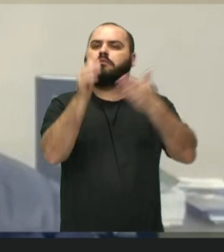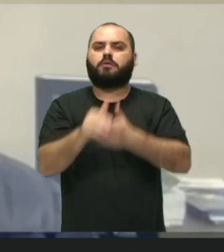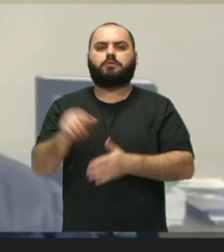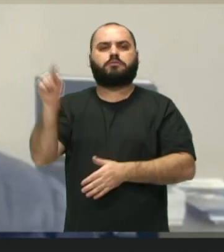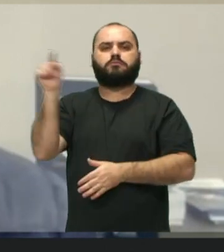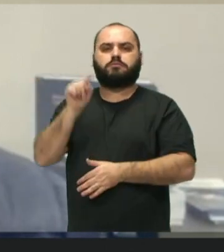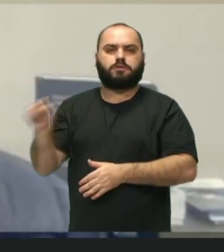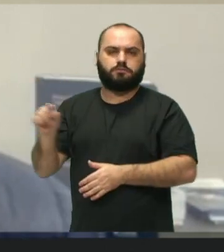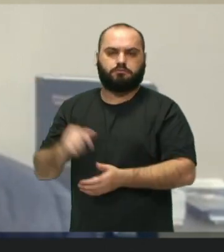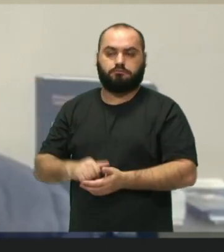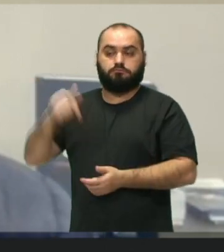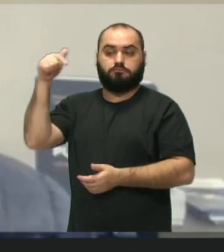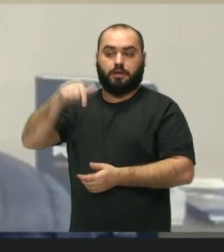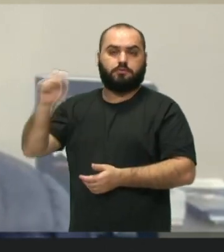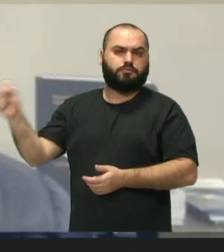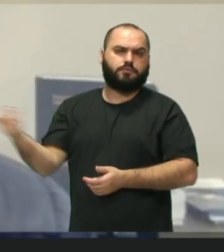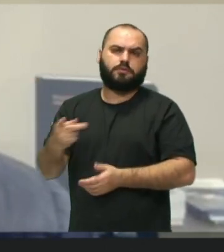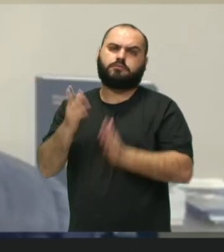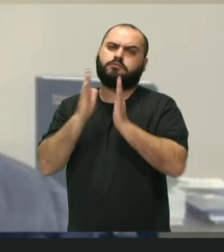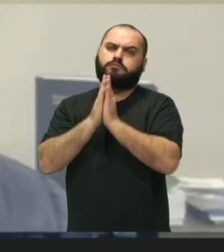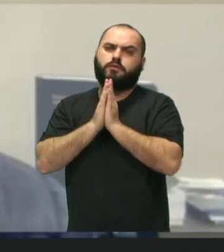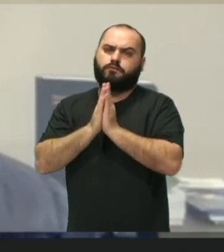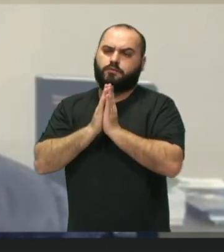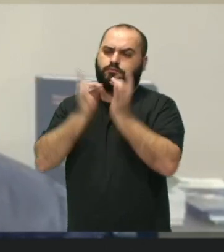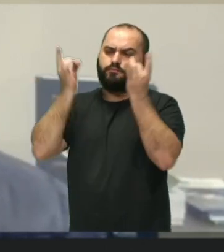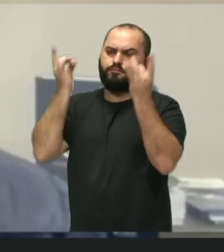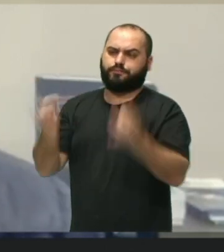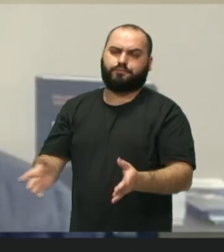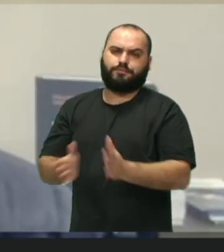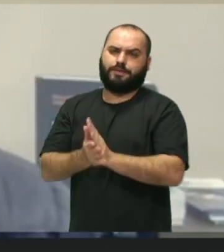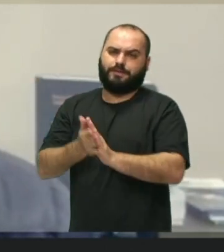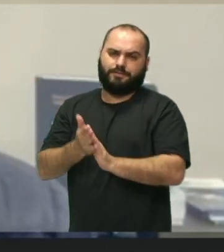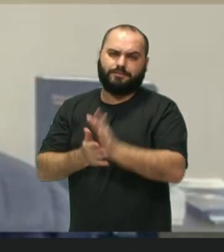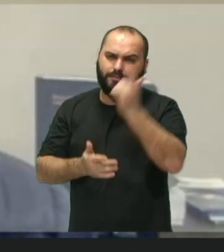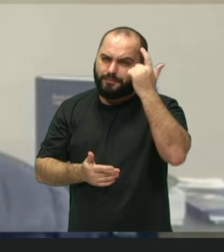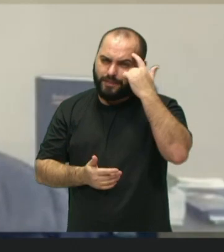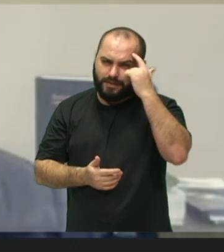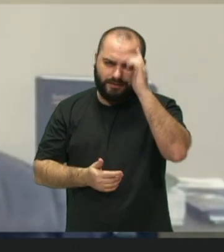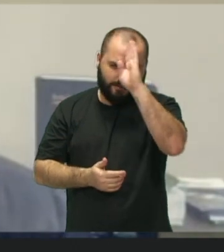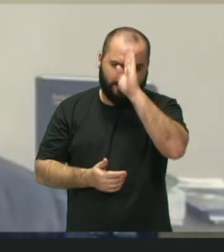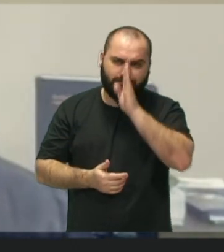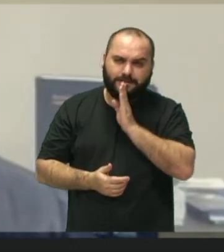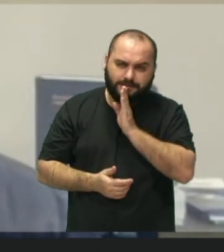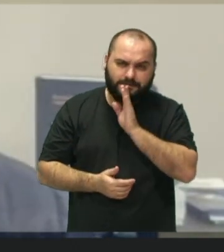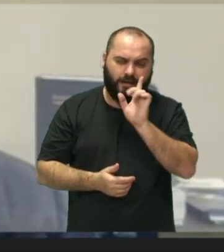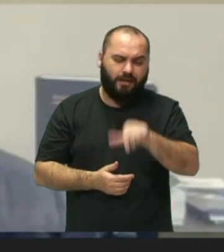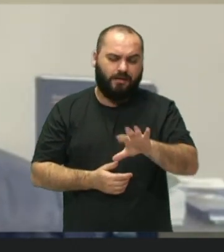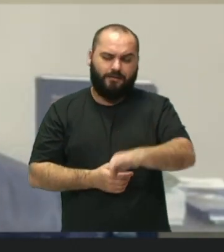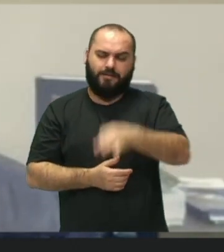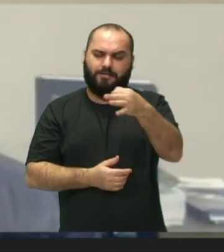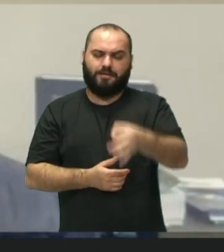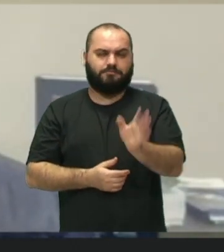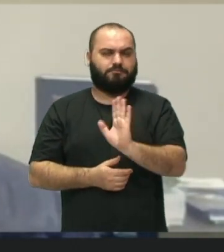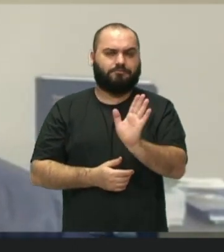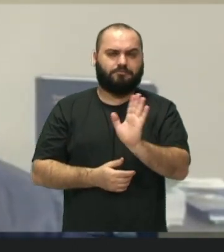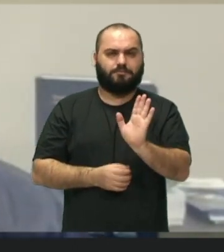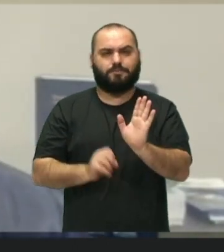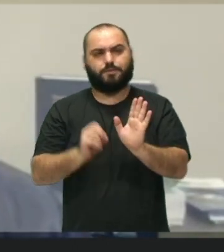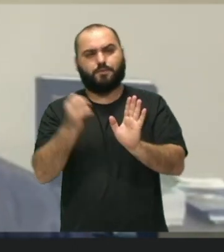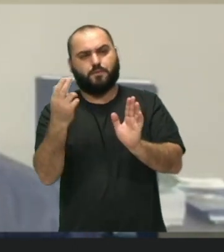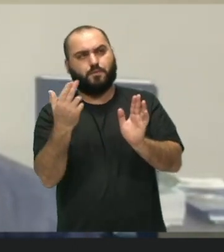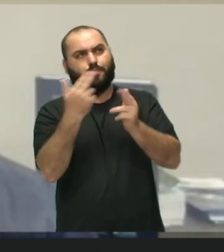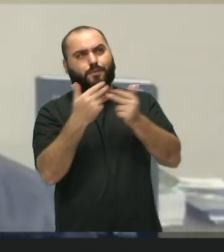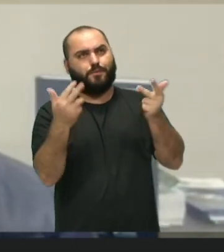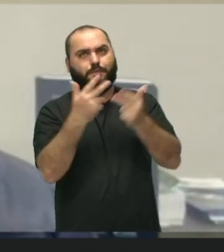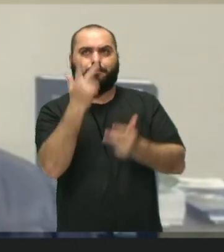está trazendo, não desperdice. Normalmente, quando é gratuito, né, a gente acha que vai ser algo com baixíssima qualidade, ou vai ser algo realmente